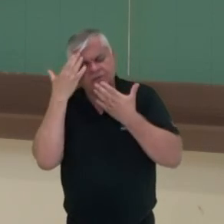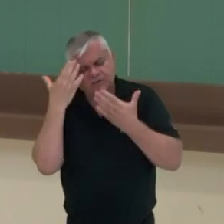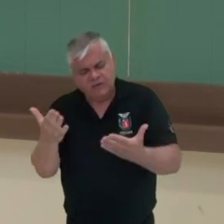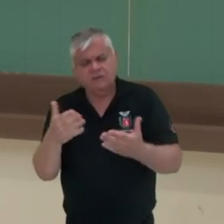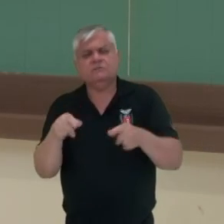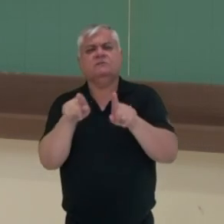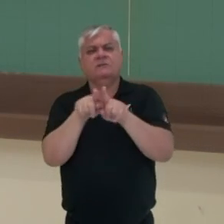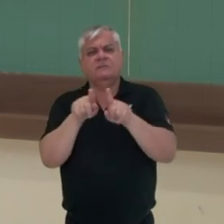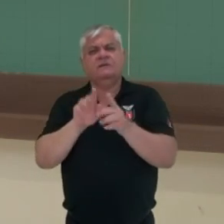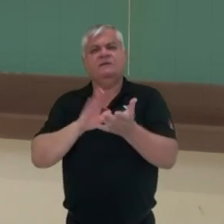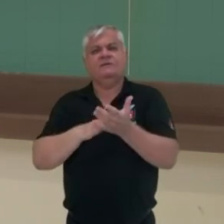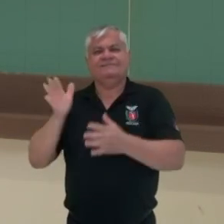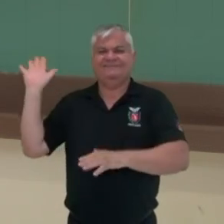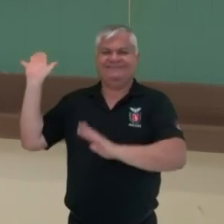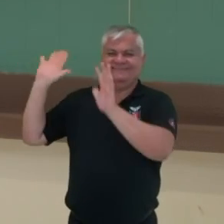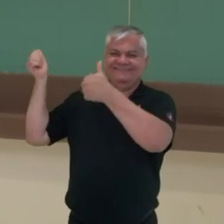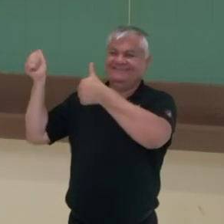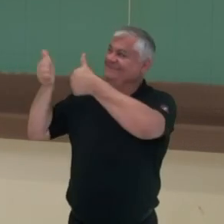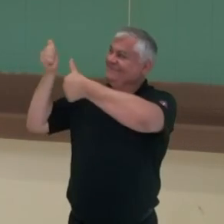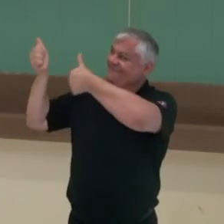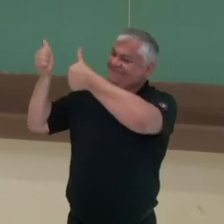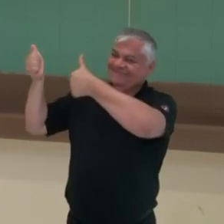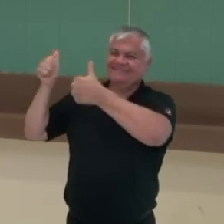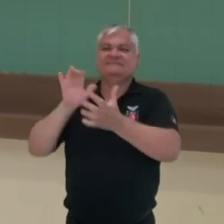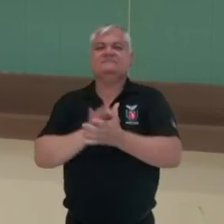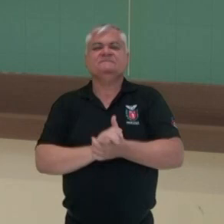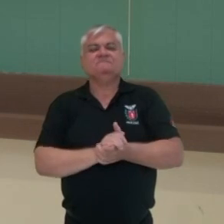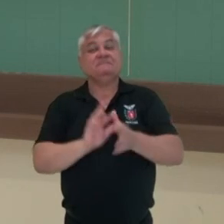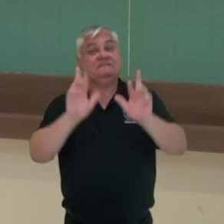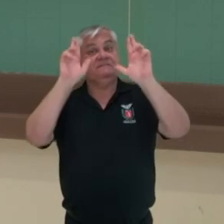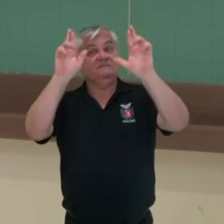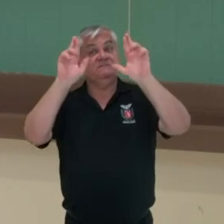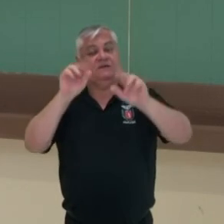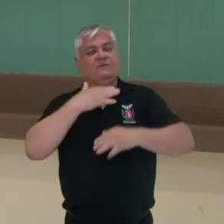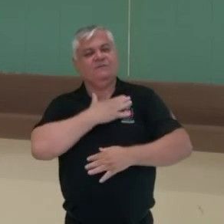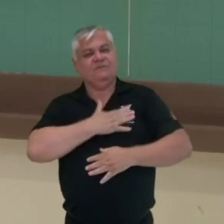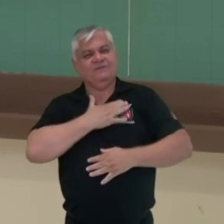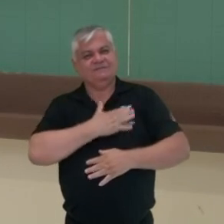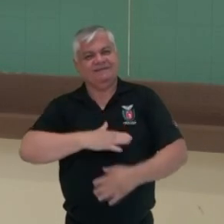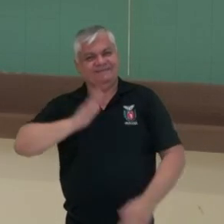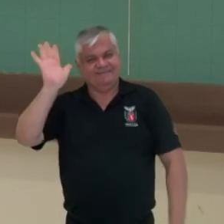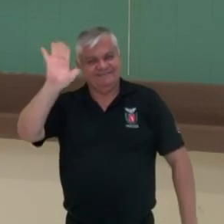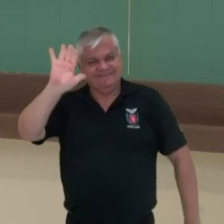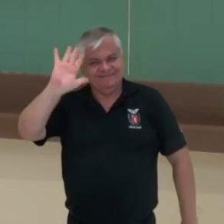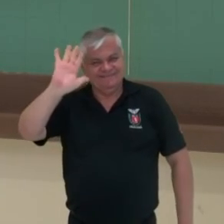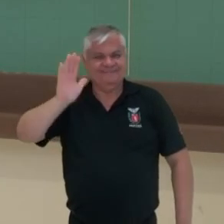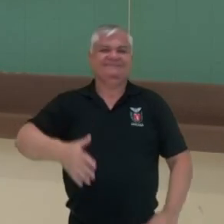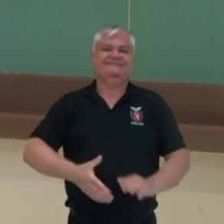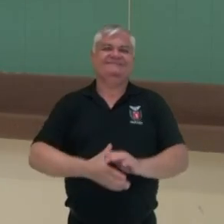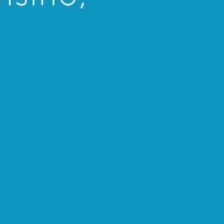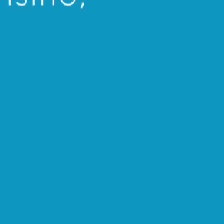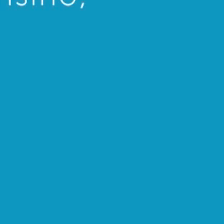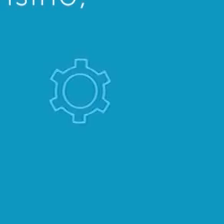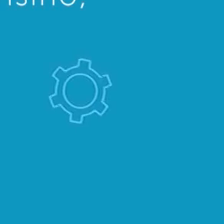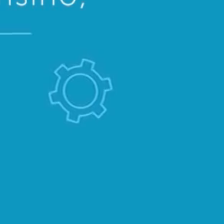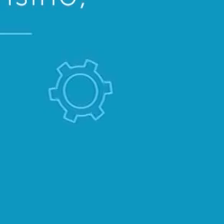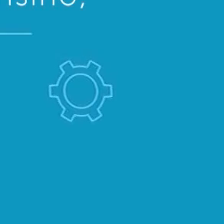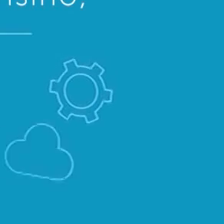Obrigada também ao nosso intérprete Ronaldo. Obrigada, Ronaldo. Espero que vocês tenham gostado. Até a próxima. Tchau, tchau.